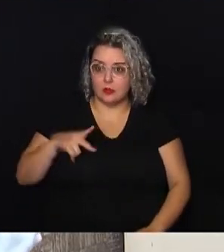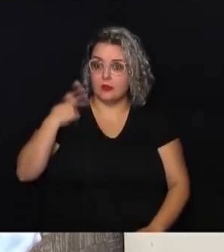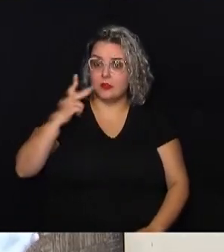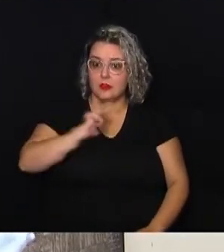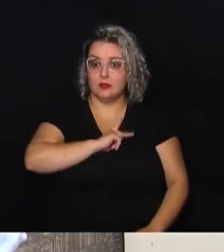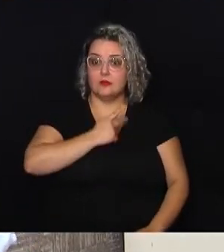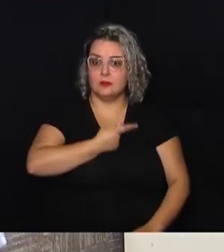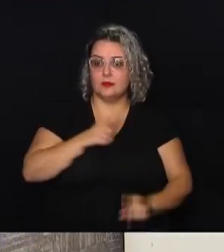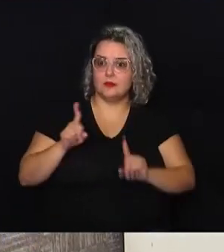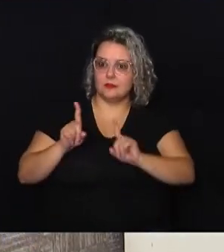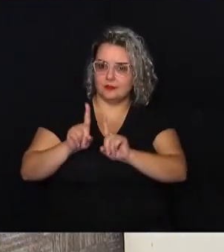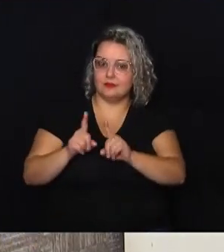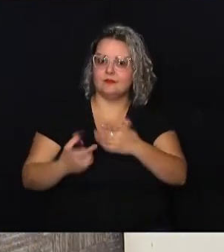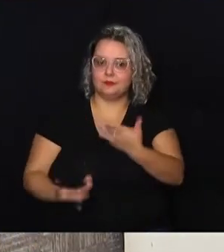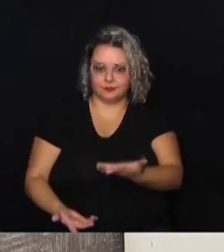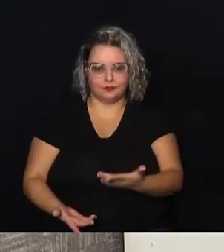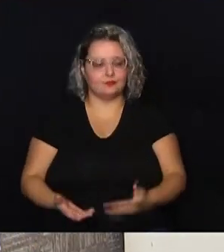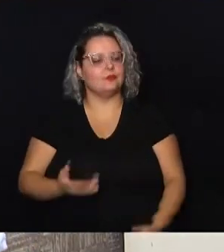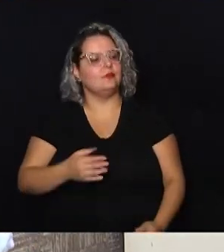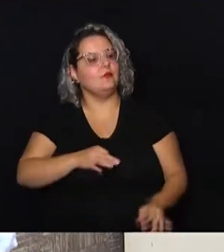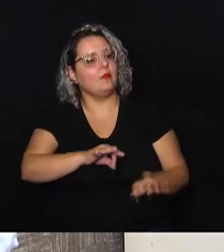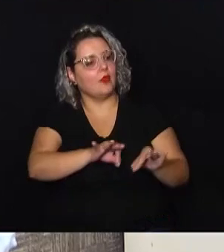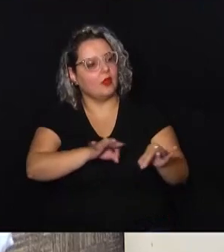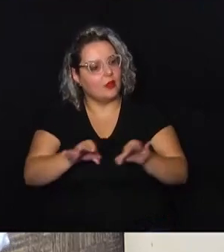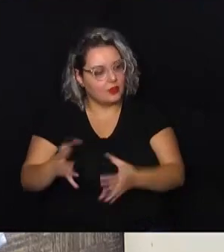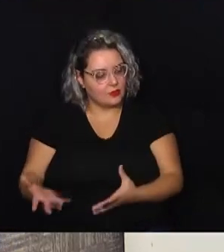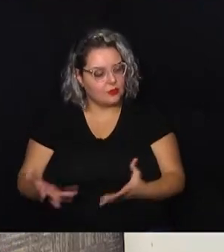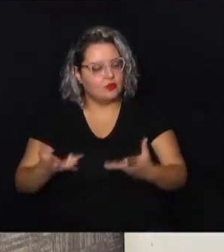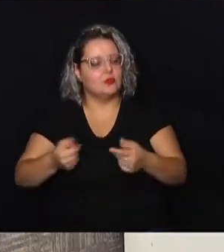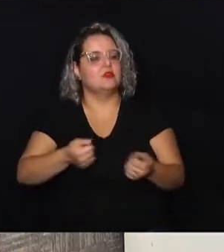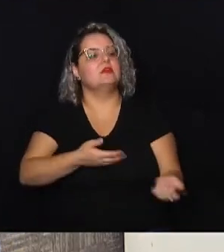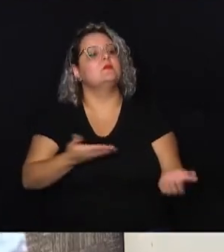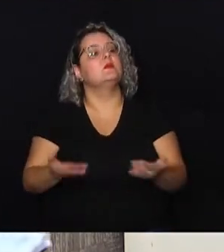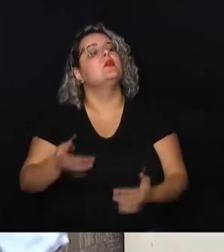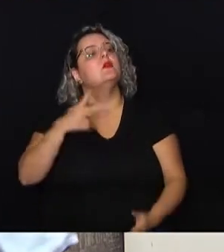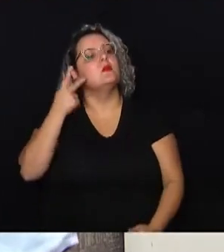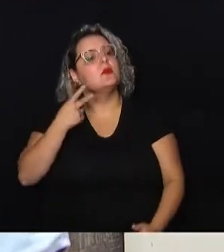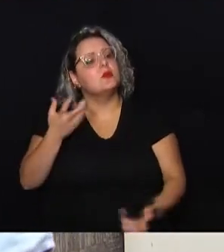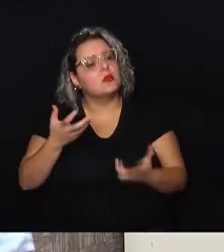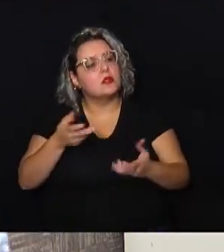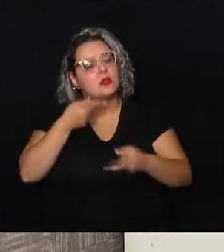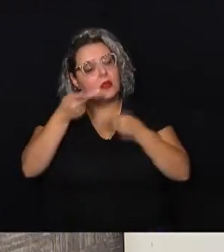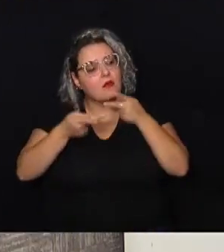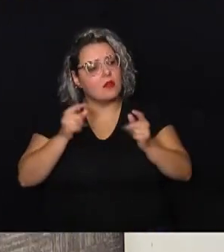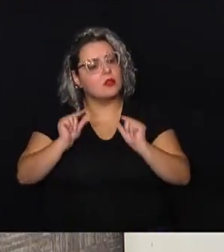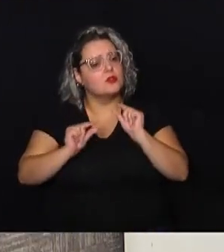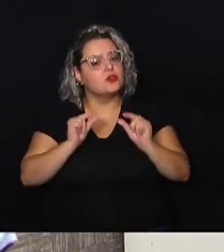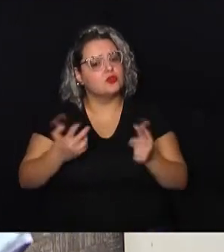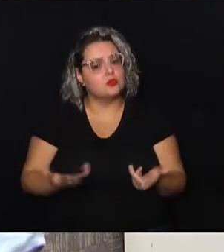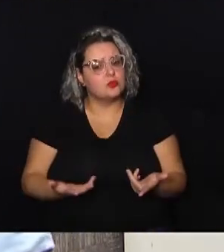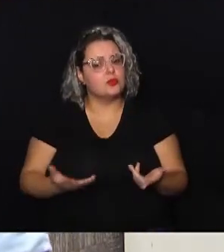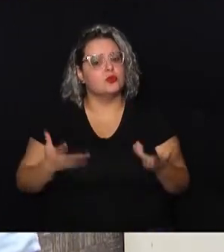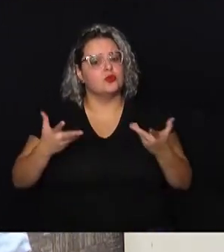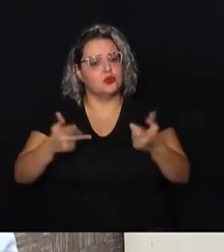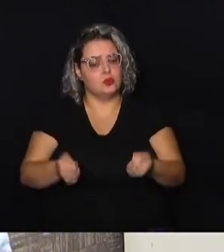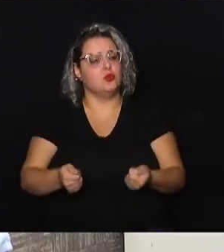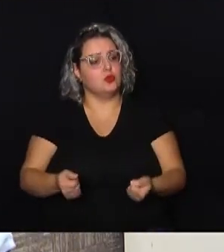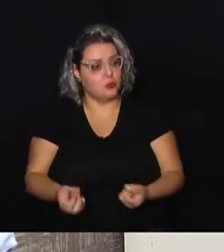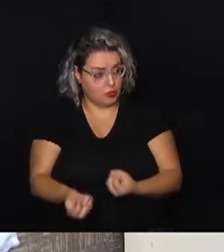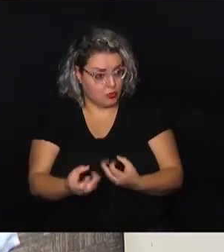do meu lado, o Paulo Haddad, que comandou toda essa apresentação, né? Vereador, eu queria que o senhor falasse um pouquinho, né? Todos os dados